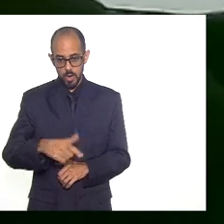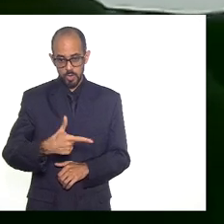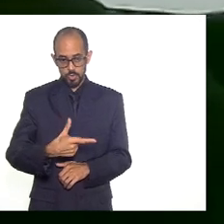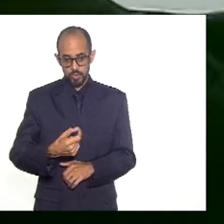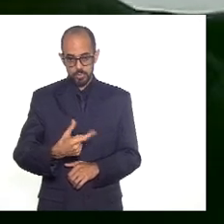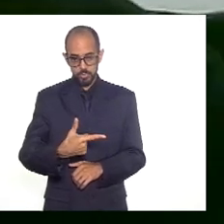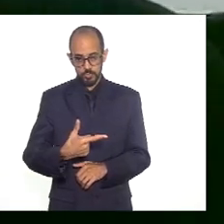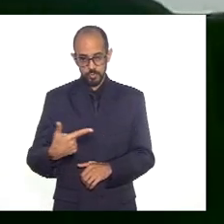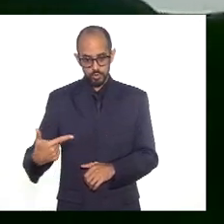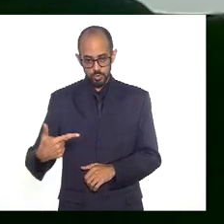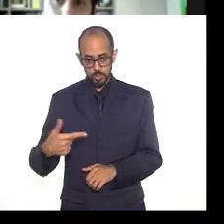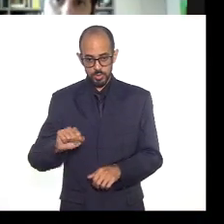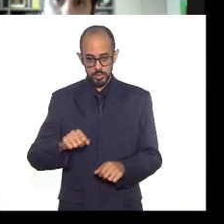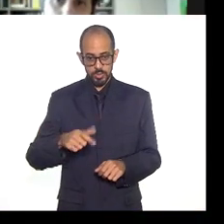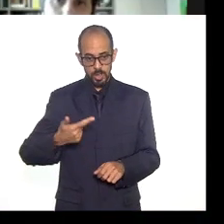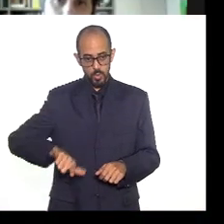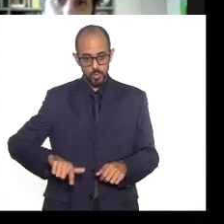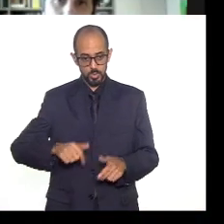outras providências.